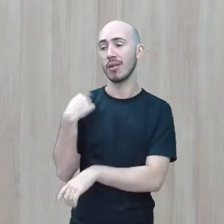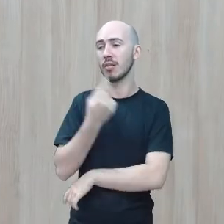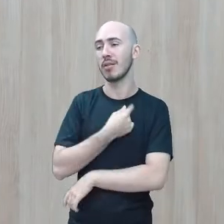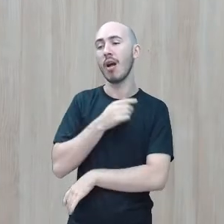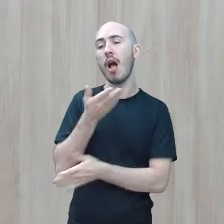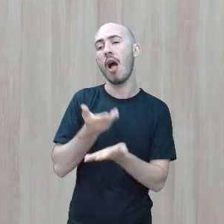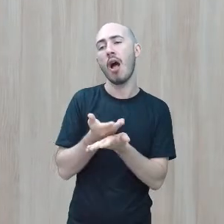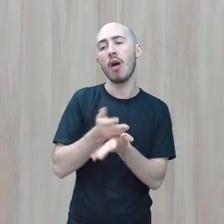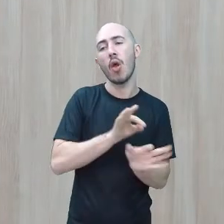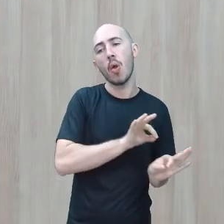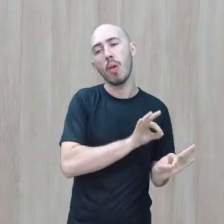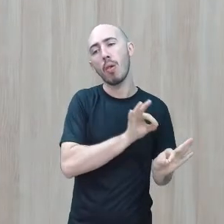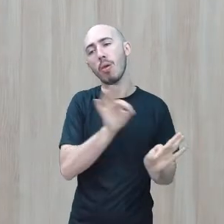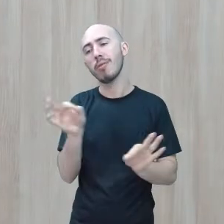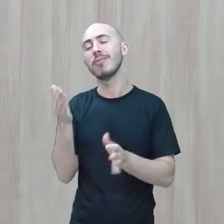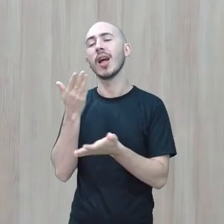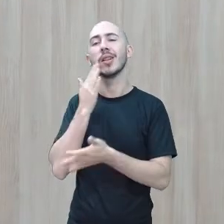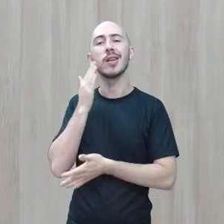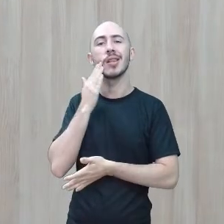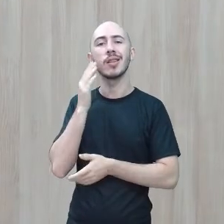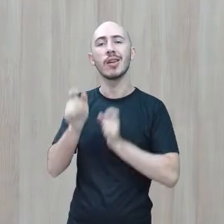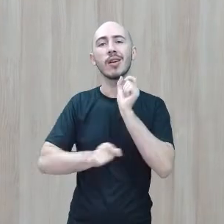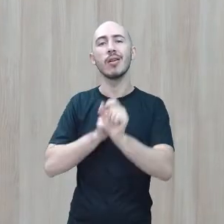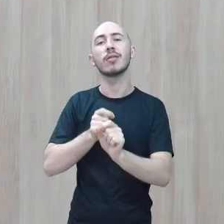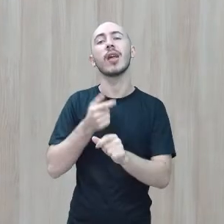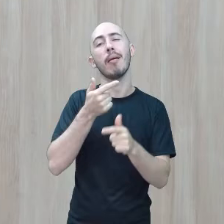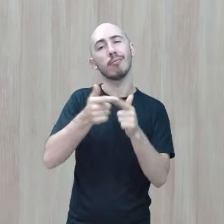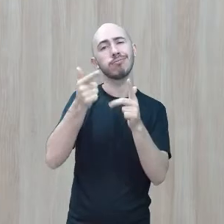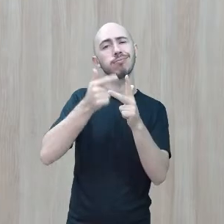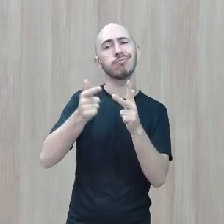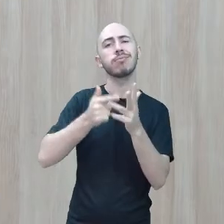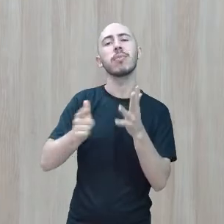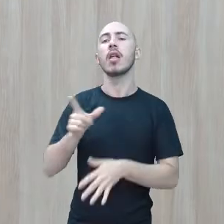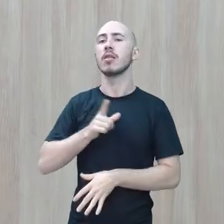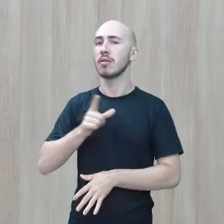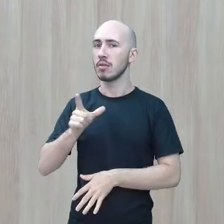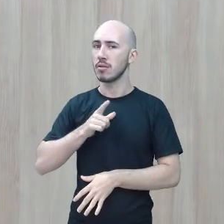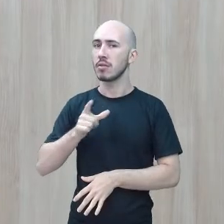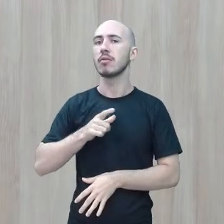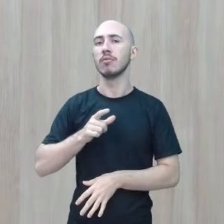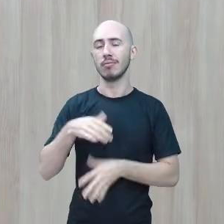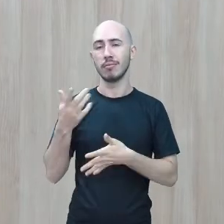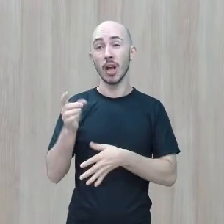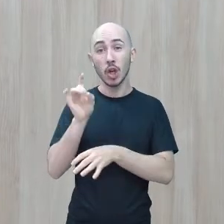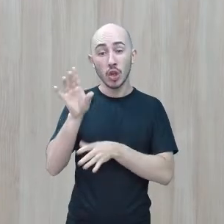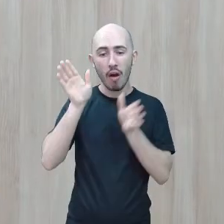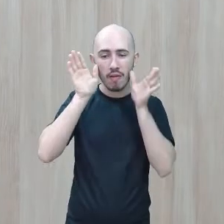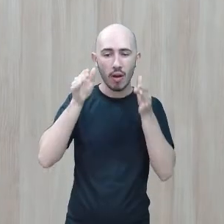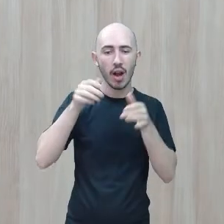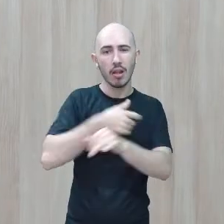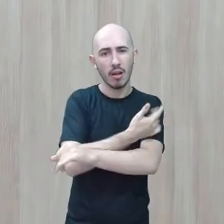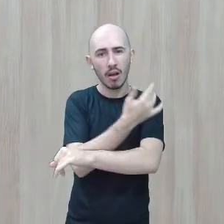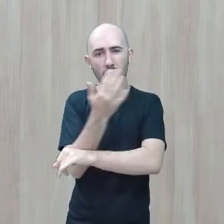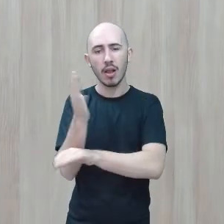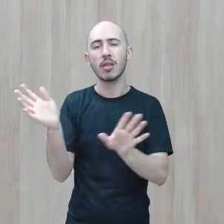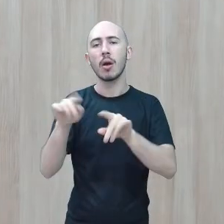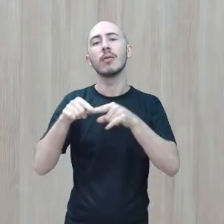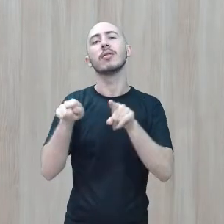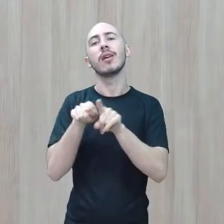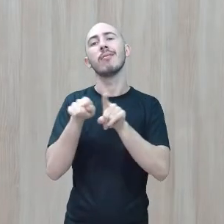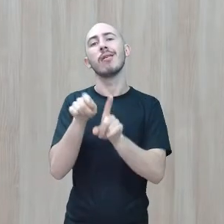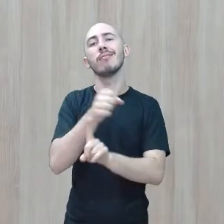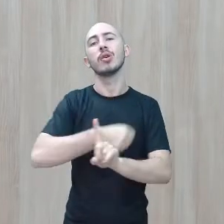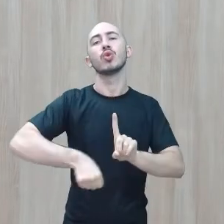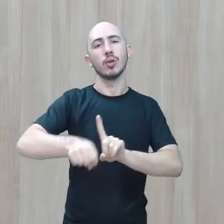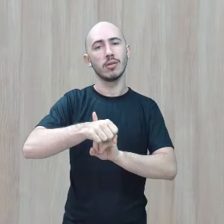a aula, entender que tem sim, traz algumas problemáticas, né? Não só na questão ambiental, mas na questão também social,